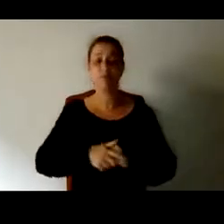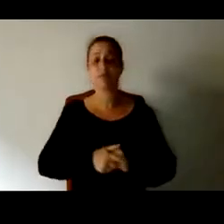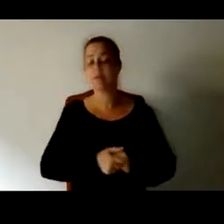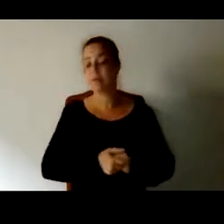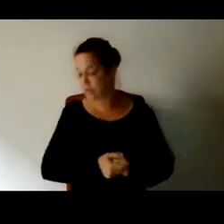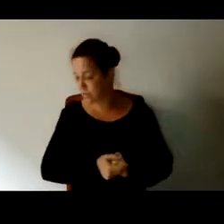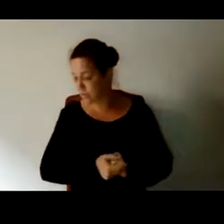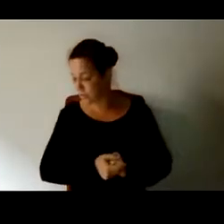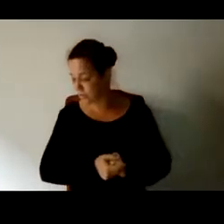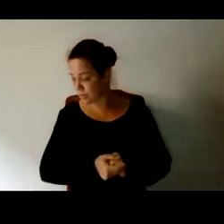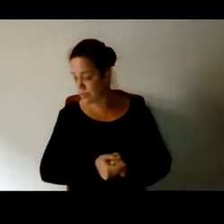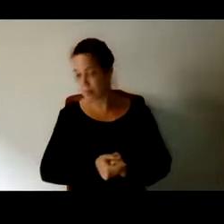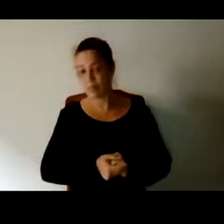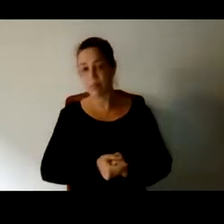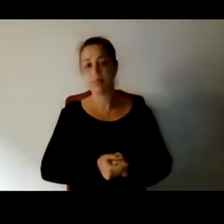Padlet.